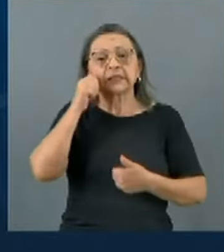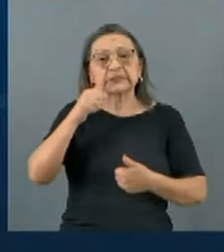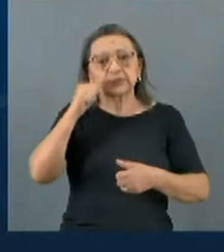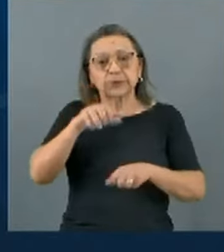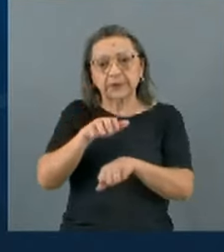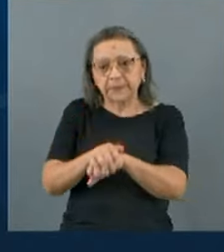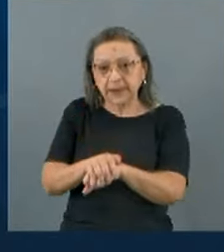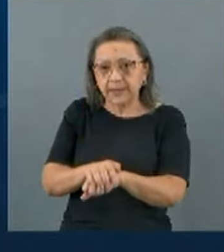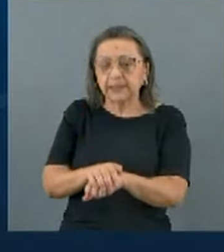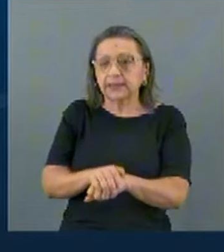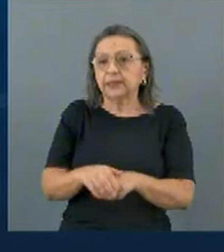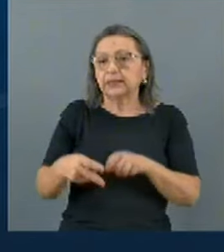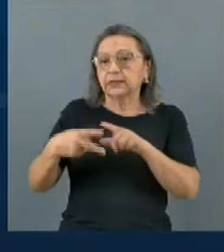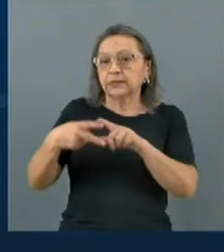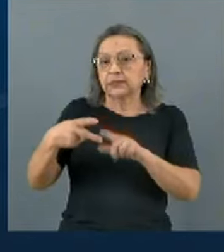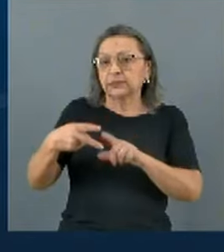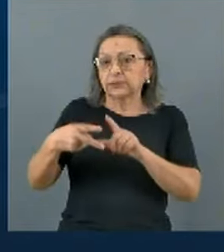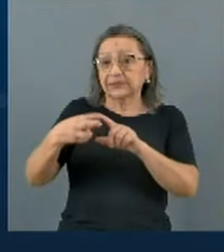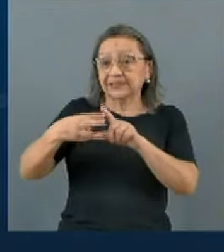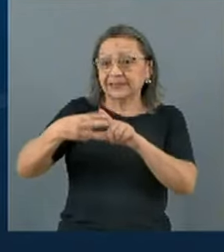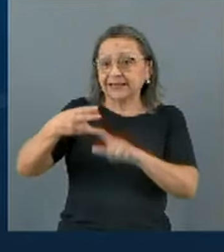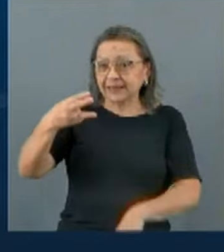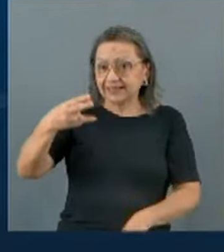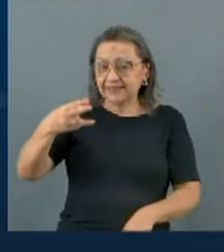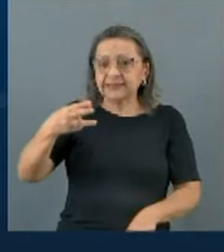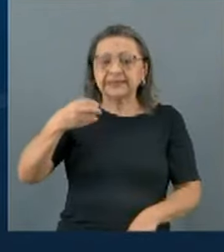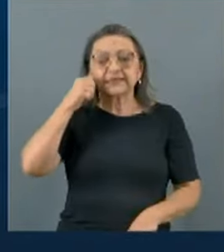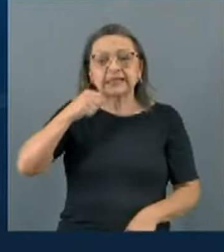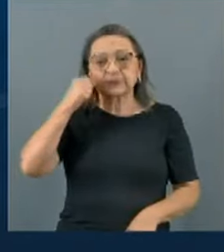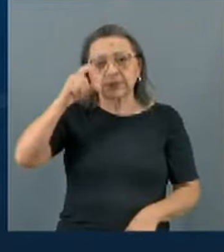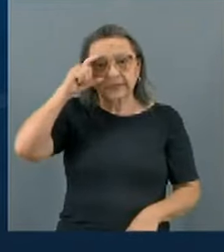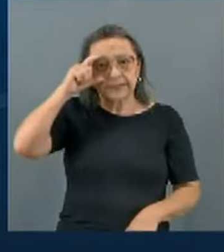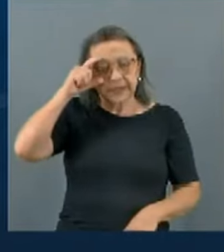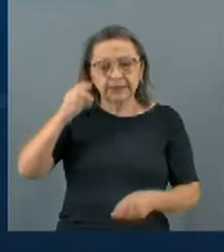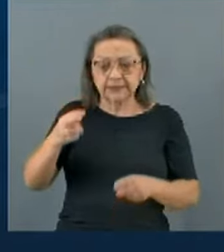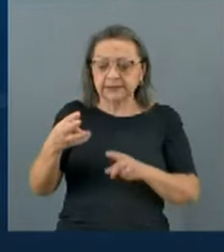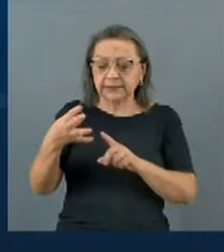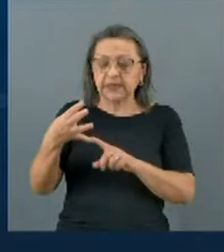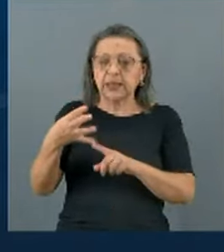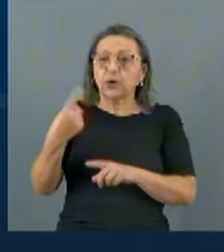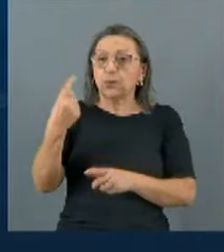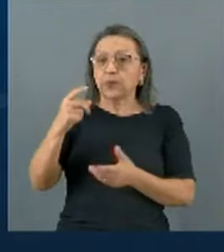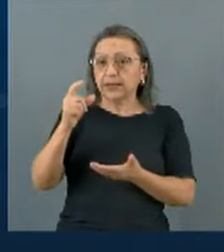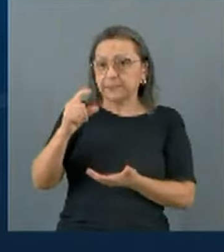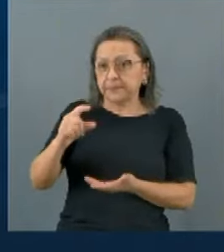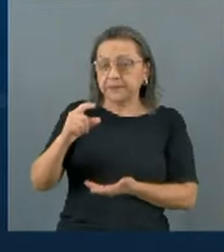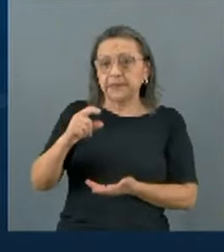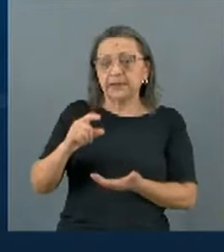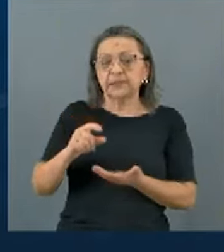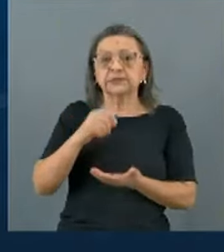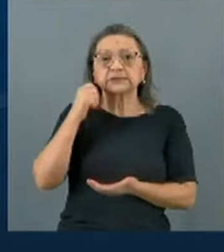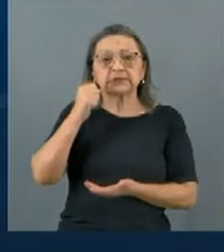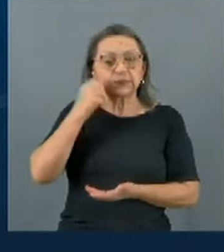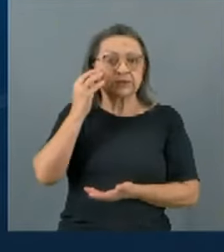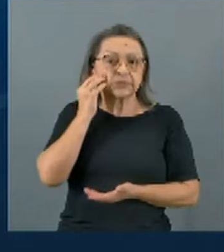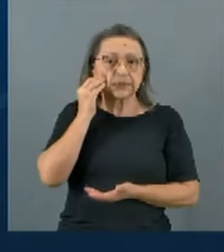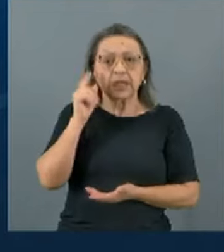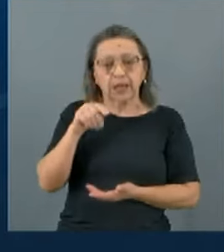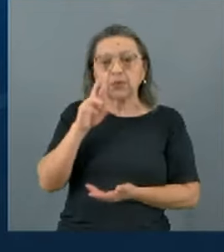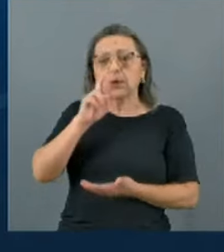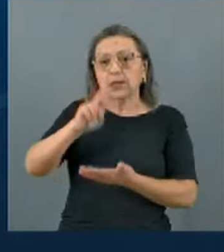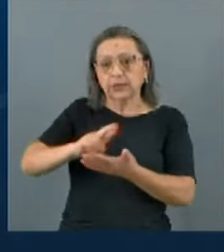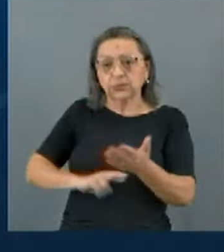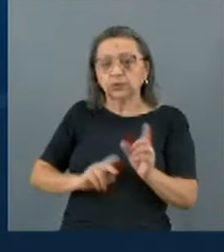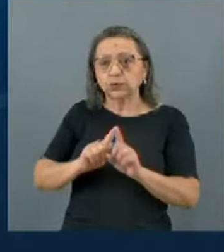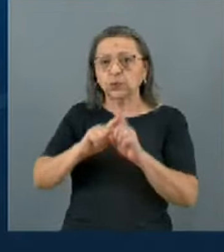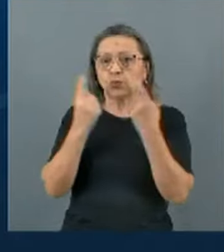Gabrilli, 3 emendas da senadora Damares Alves, uma emenda do senador Exalci Lucas, que foi o relator do grupo